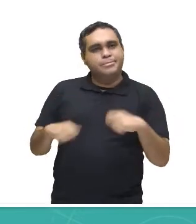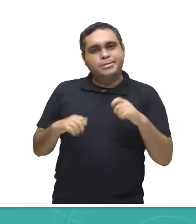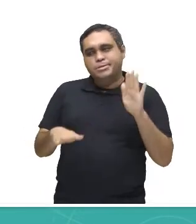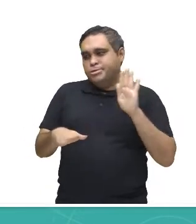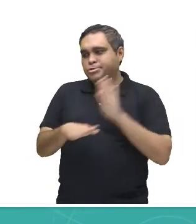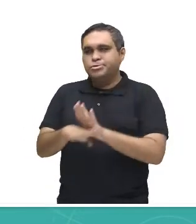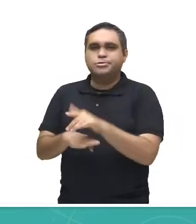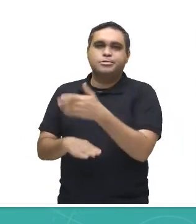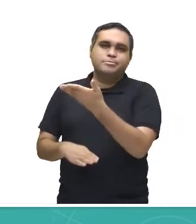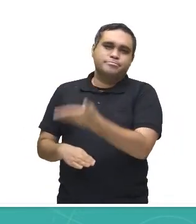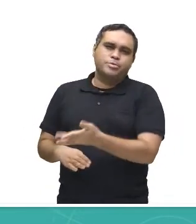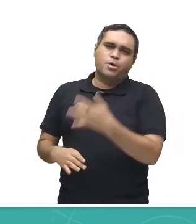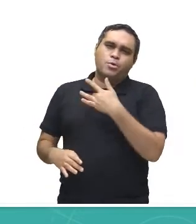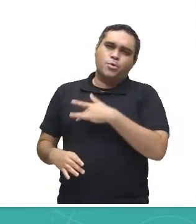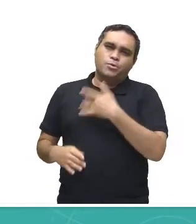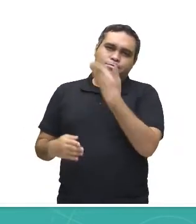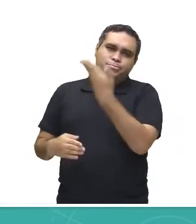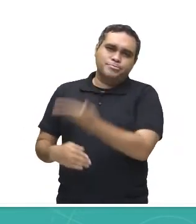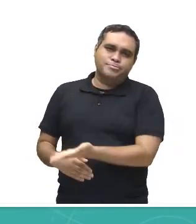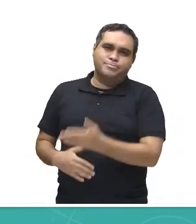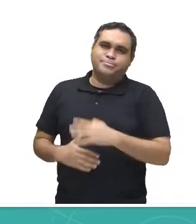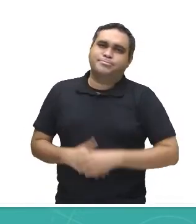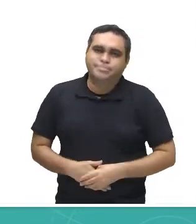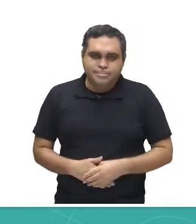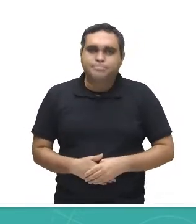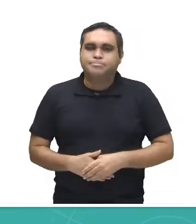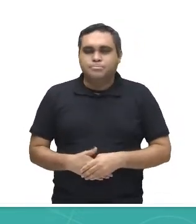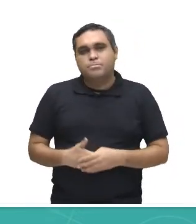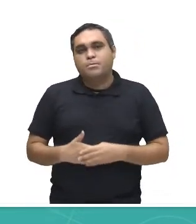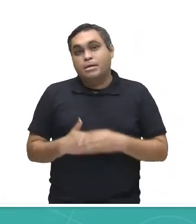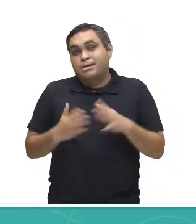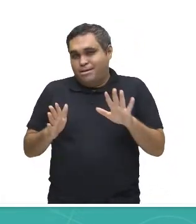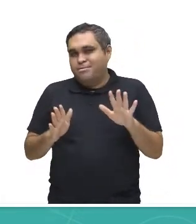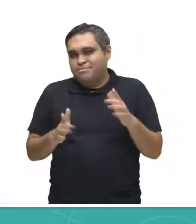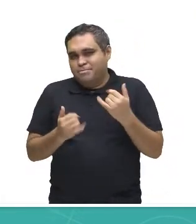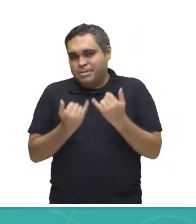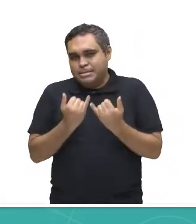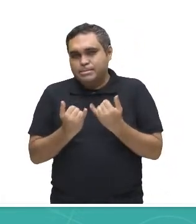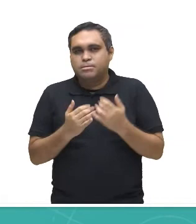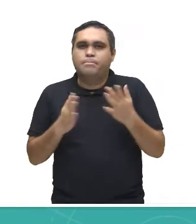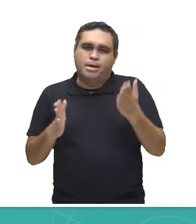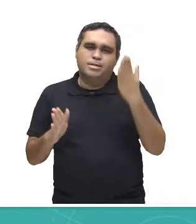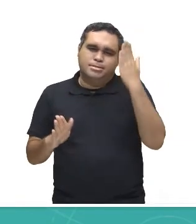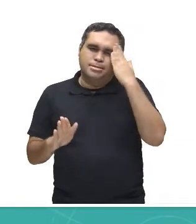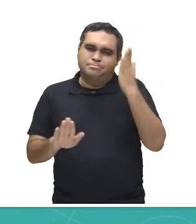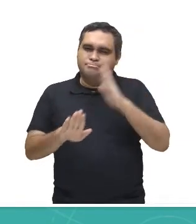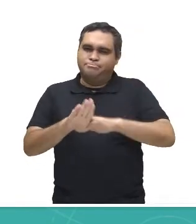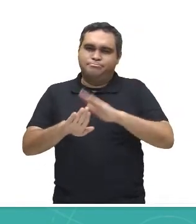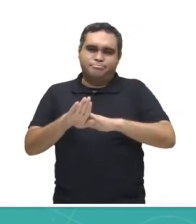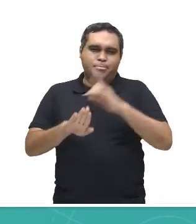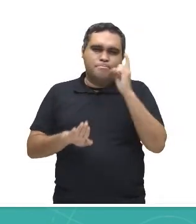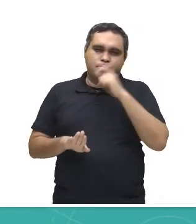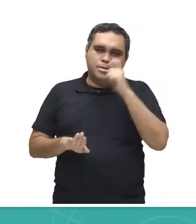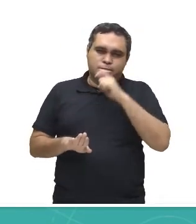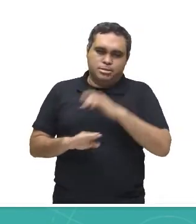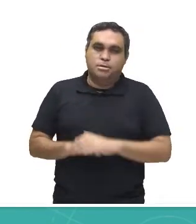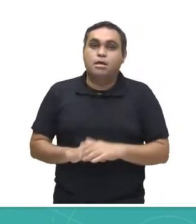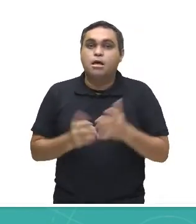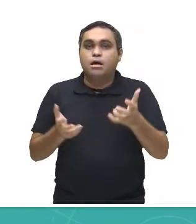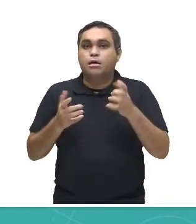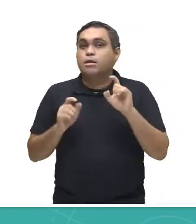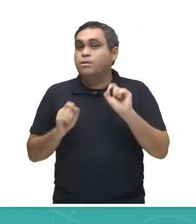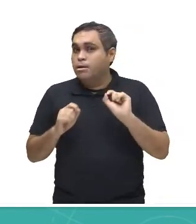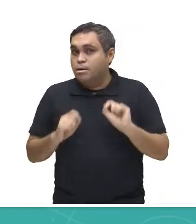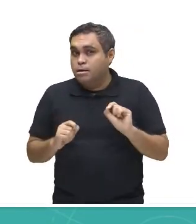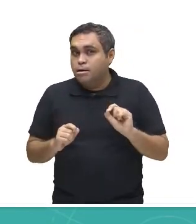levar a civilização para esses continentes. Quando a gente sabe que isso tudo é balela, na verdade, o que eles queriam